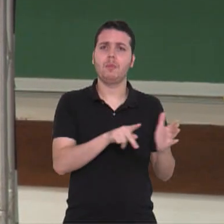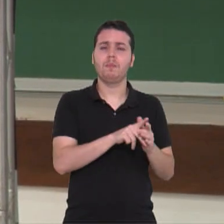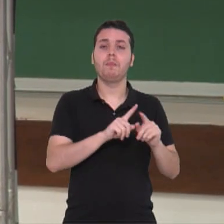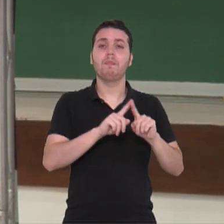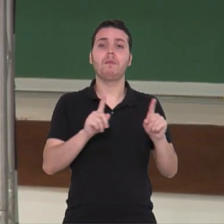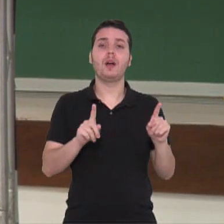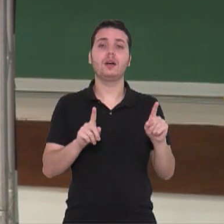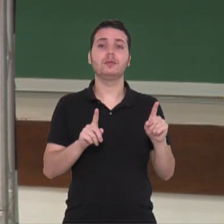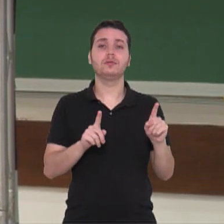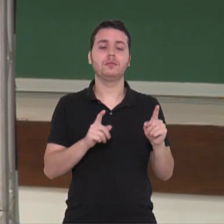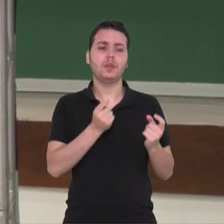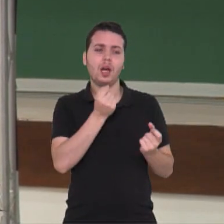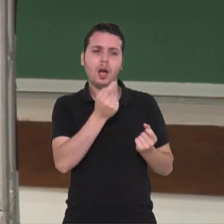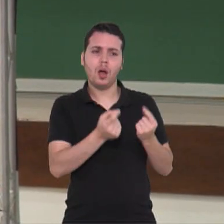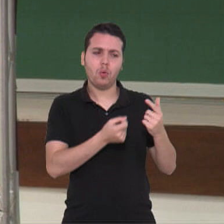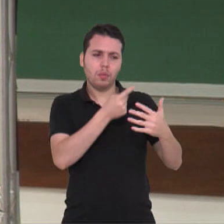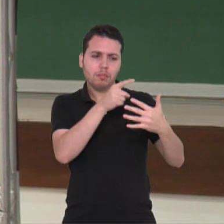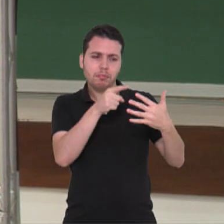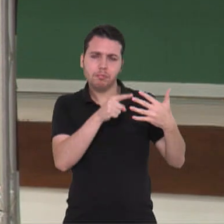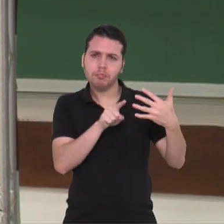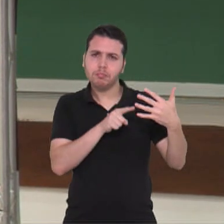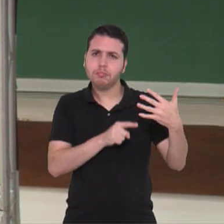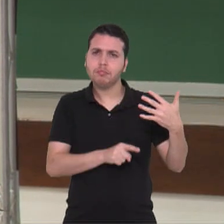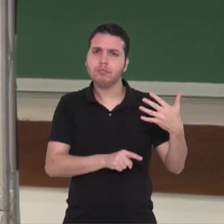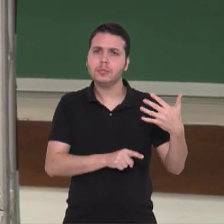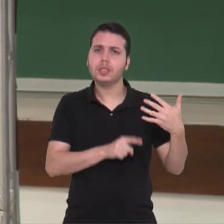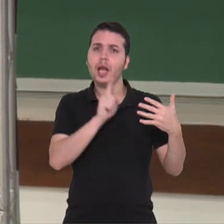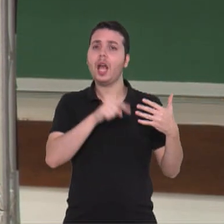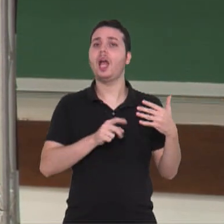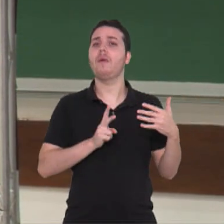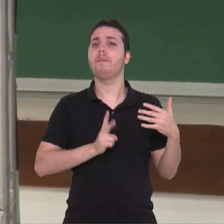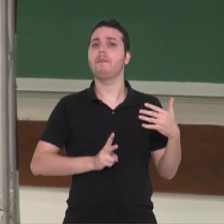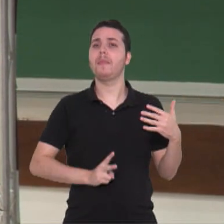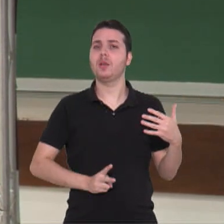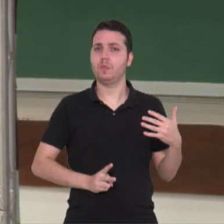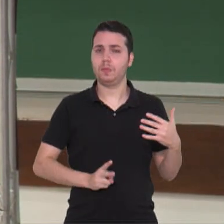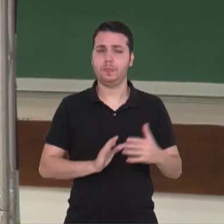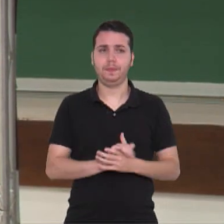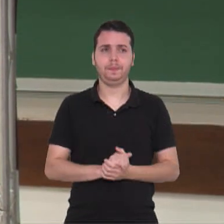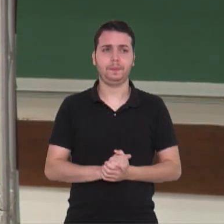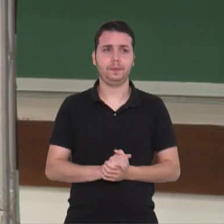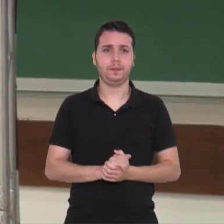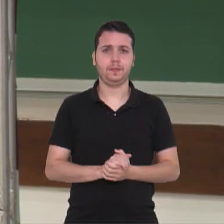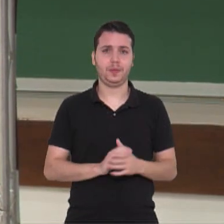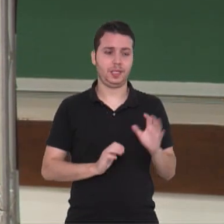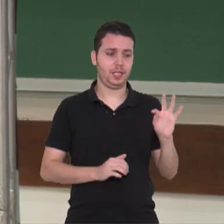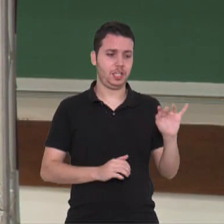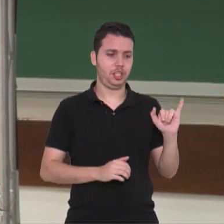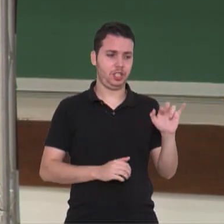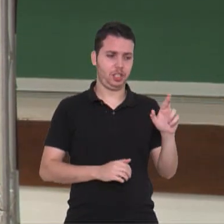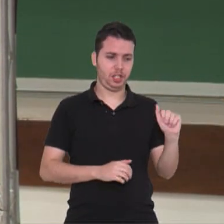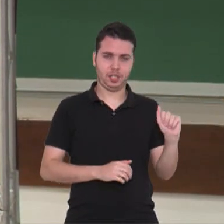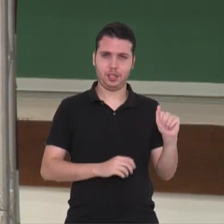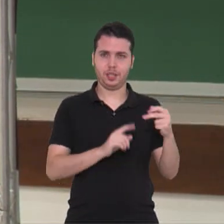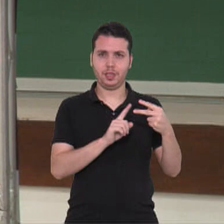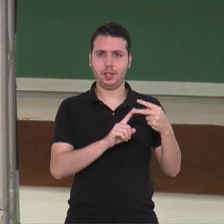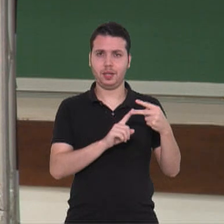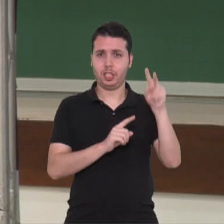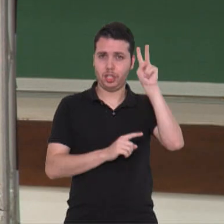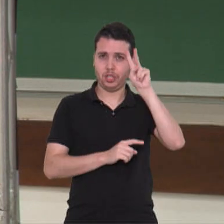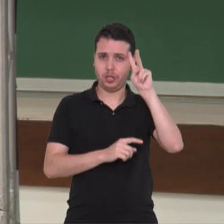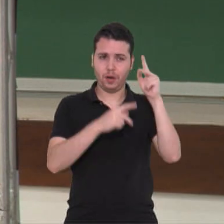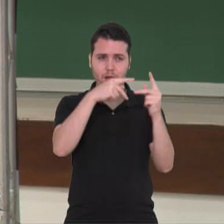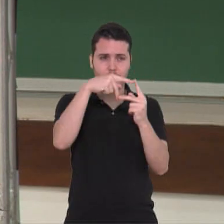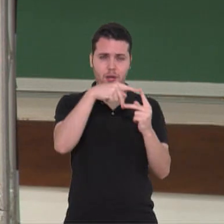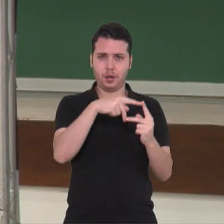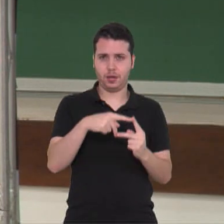porém, alguns elementos composicionais são os mesmos. A tira e a história em quadrinho, elas